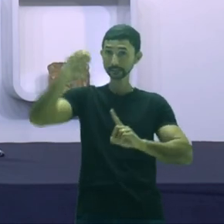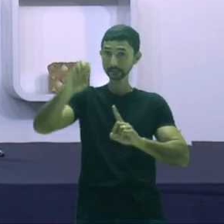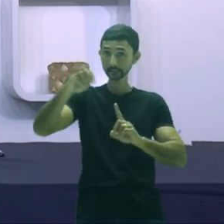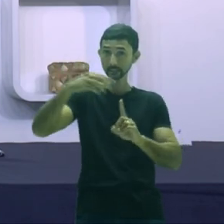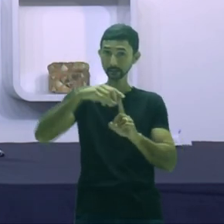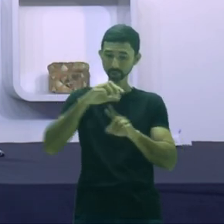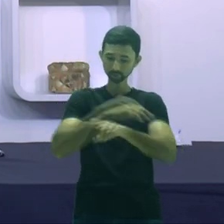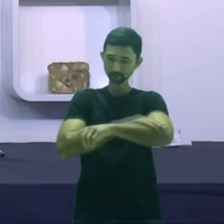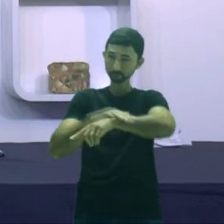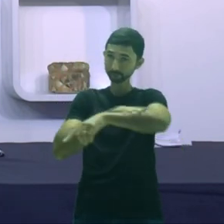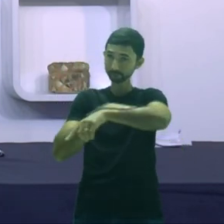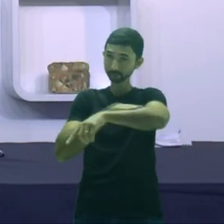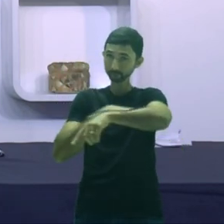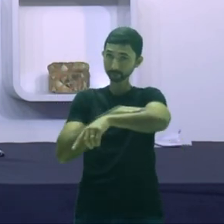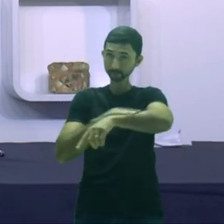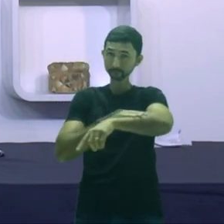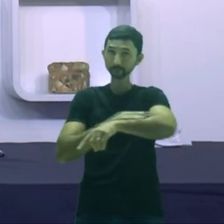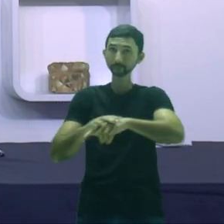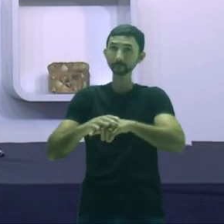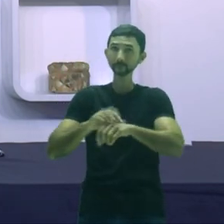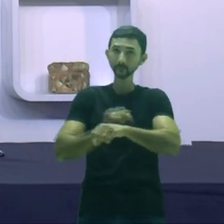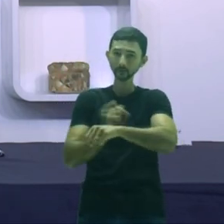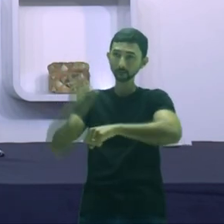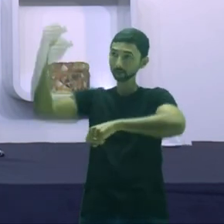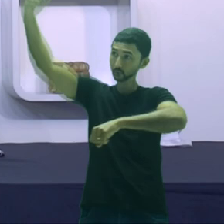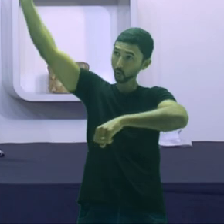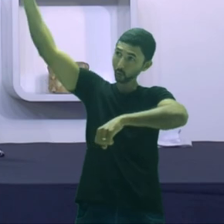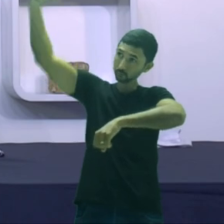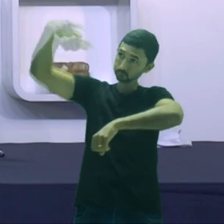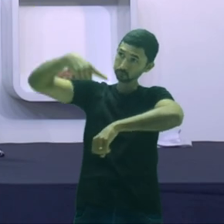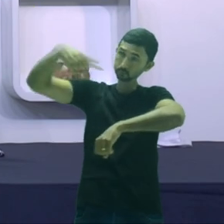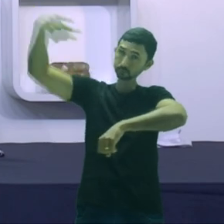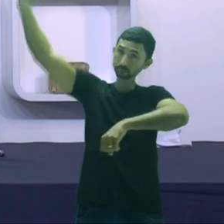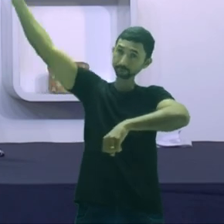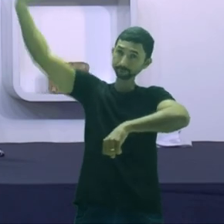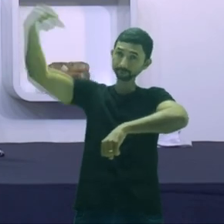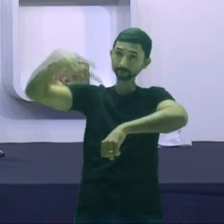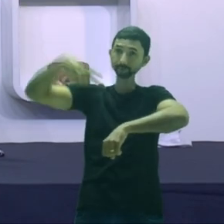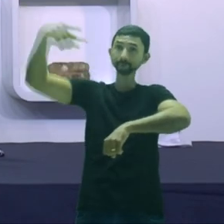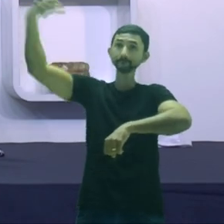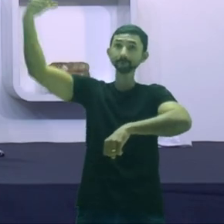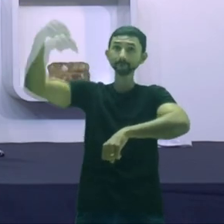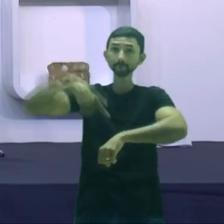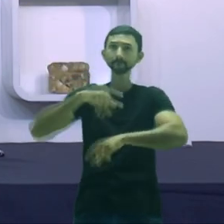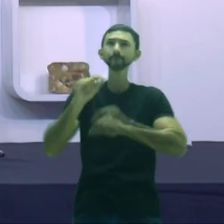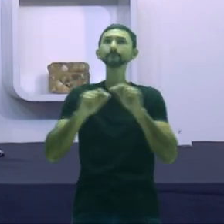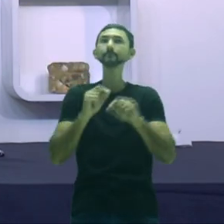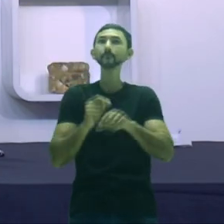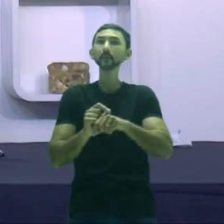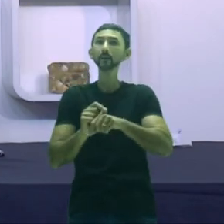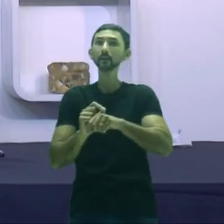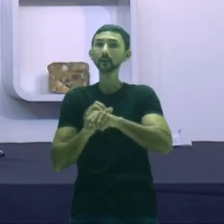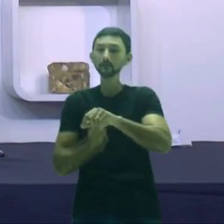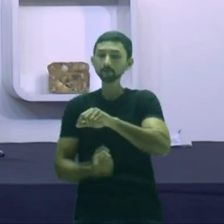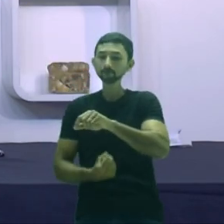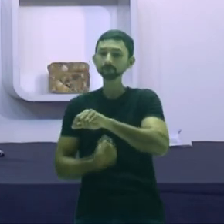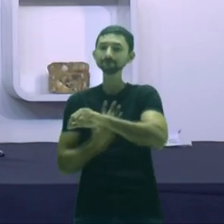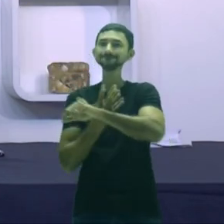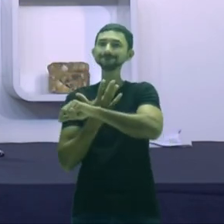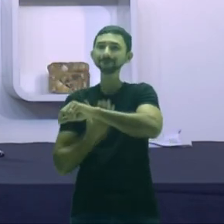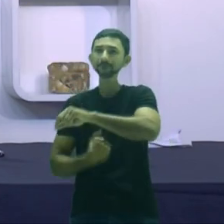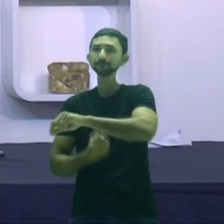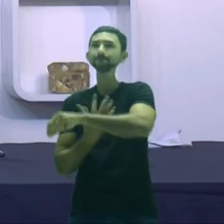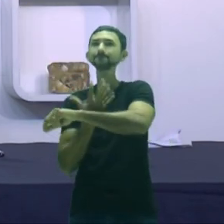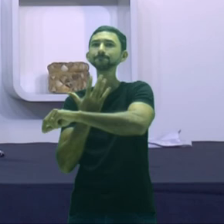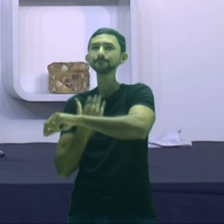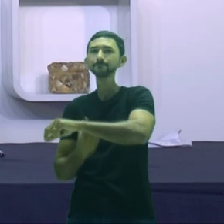da pele, expostas ao sol. É justamente você produzir uma grande quantidade de